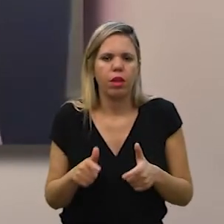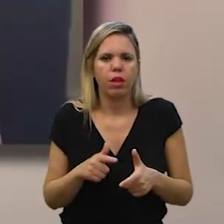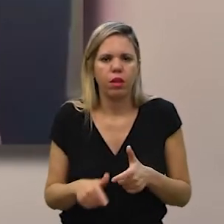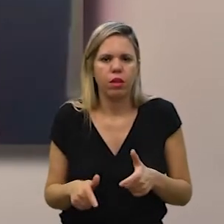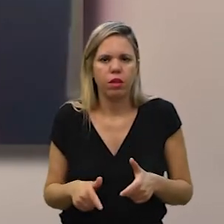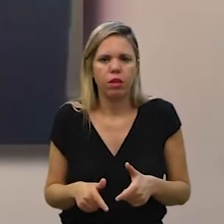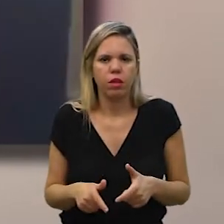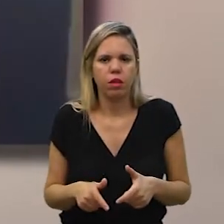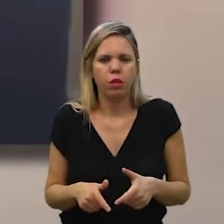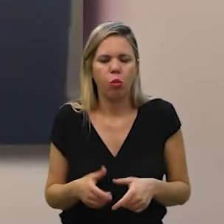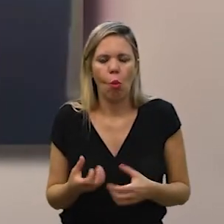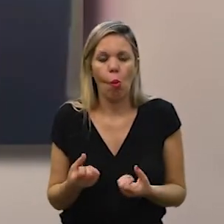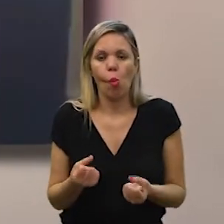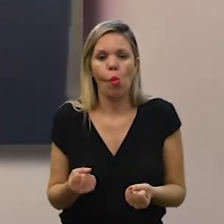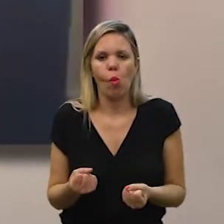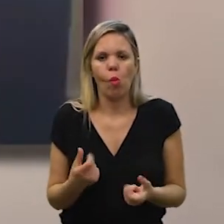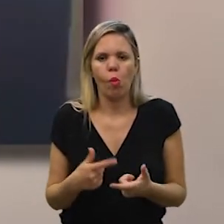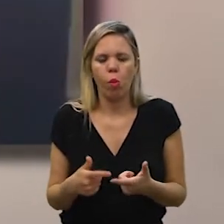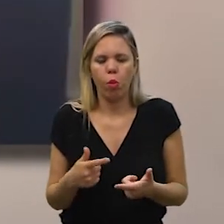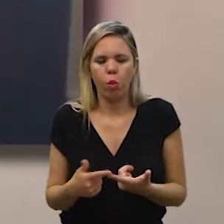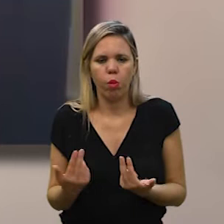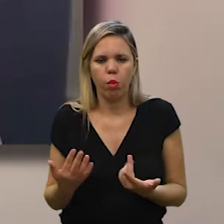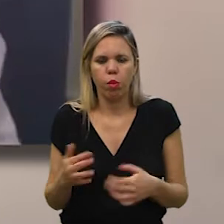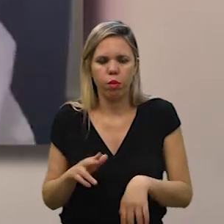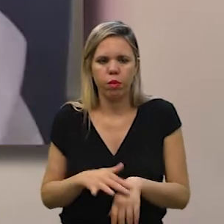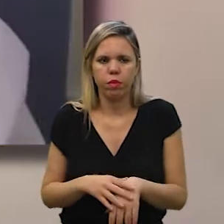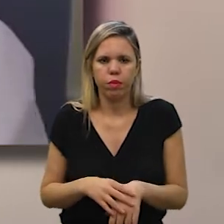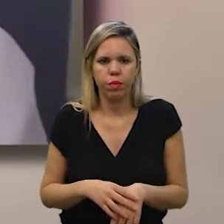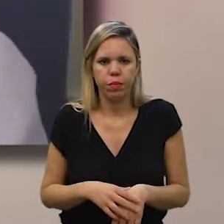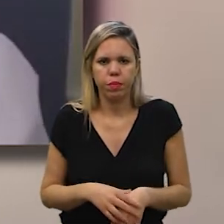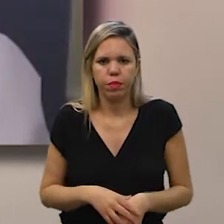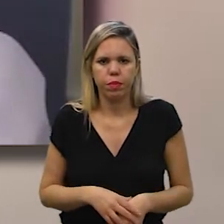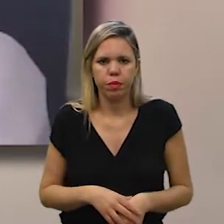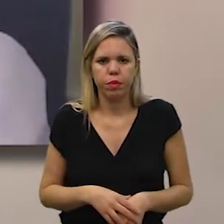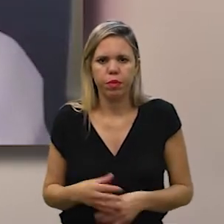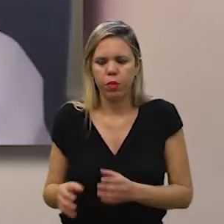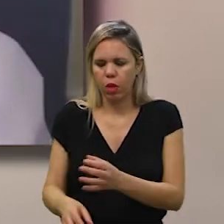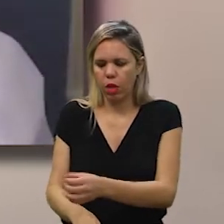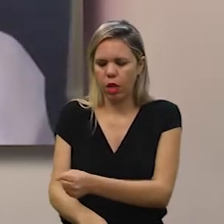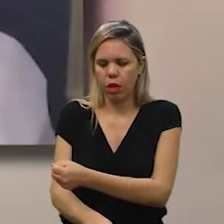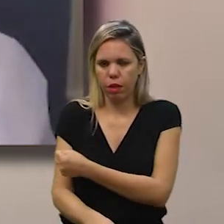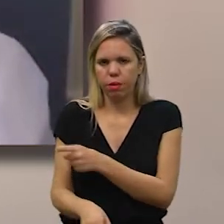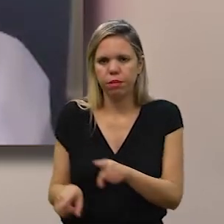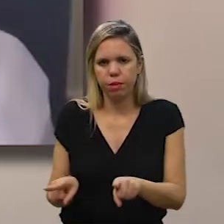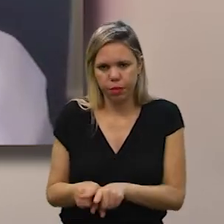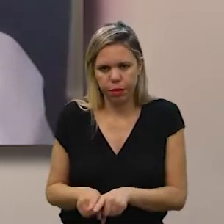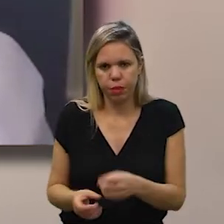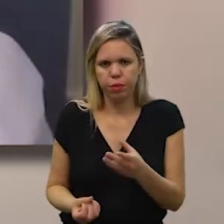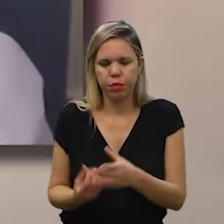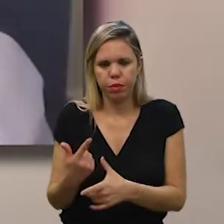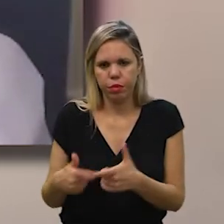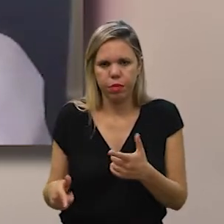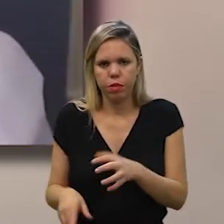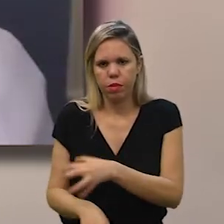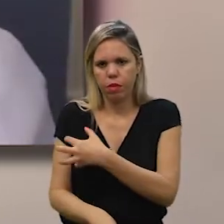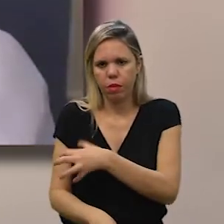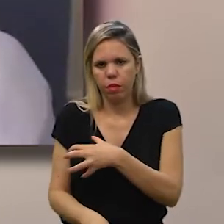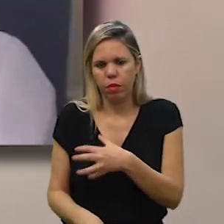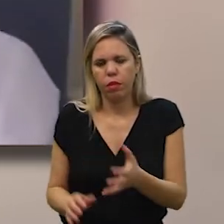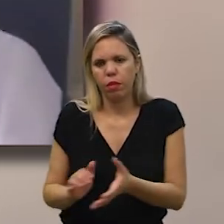pouco aquela secura que ela tem por causa da doença, aquele hidratante também pode causar